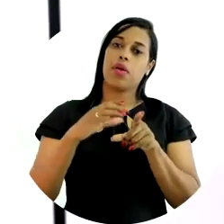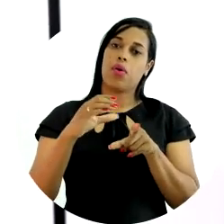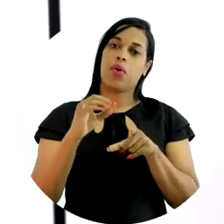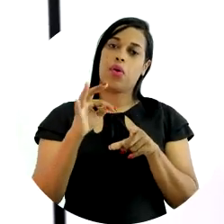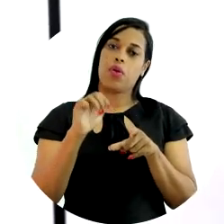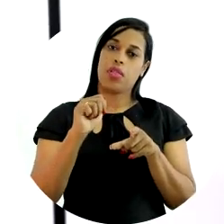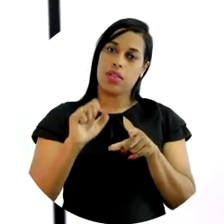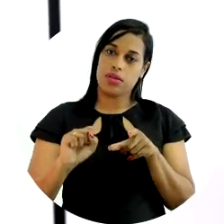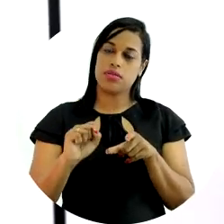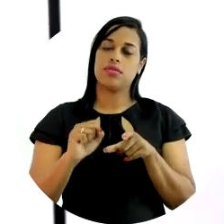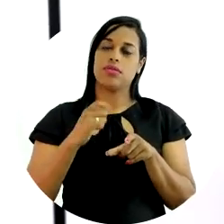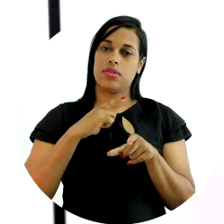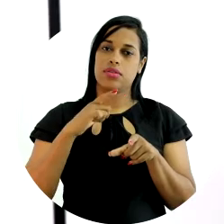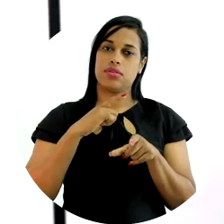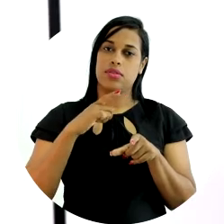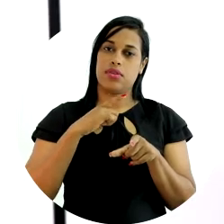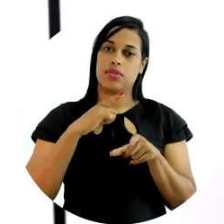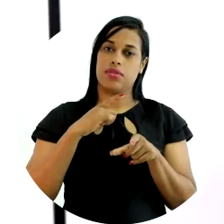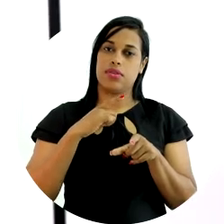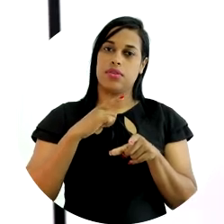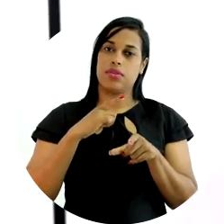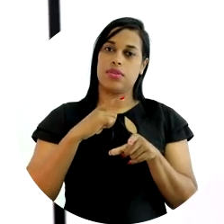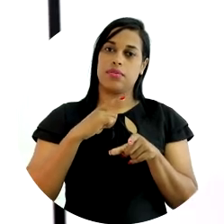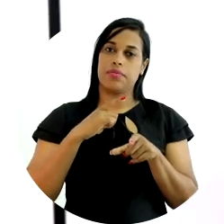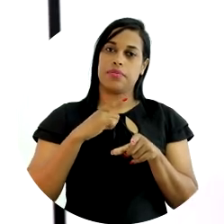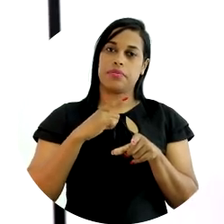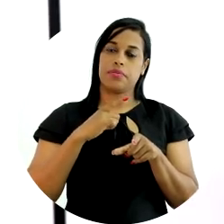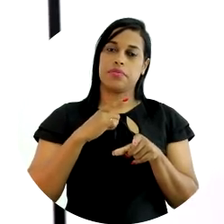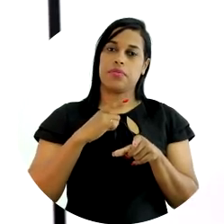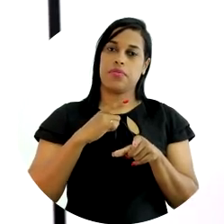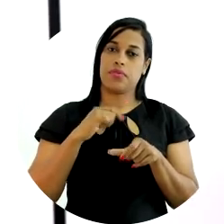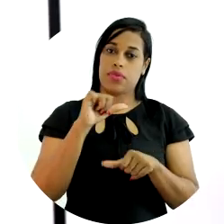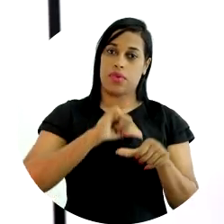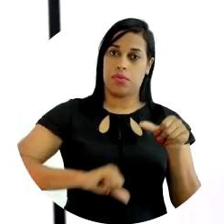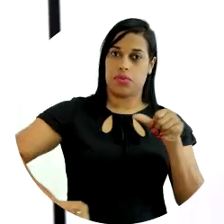isso também, né? Houve uma